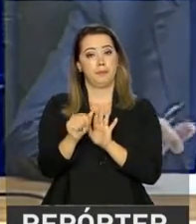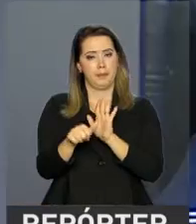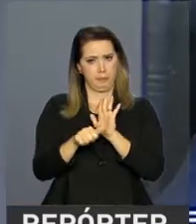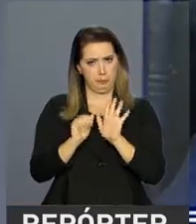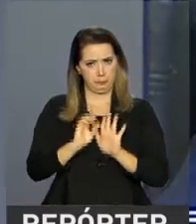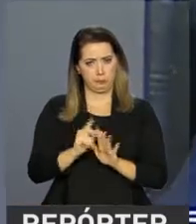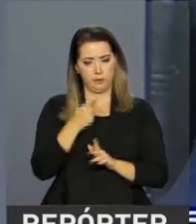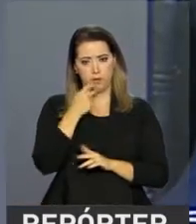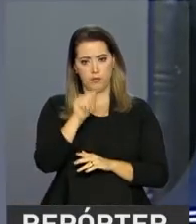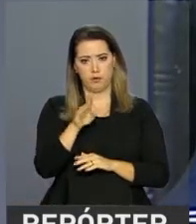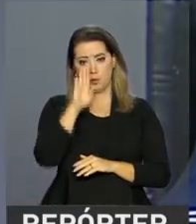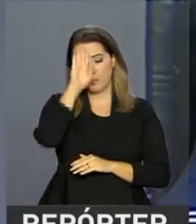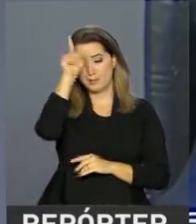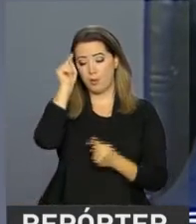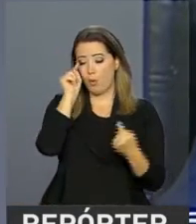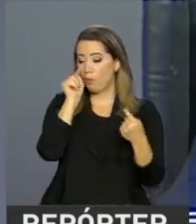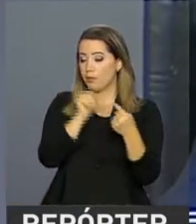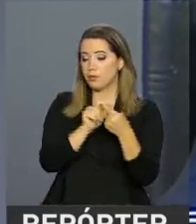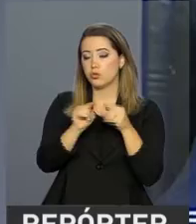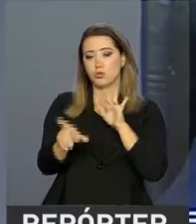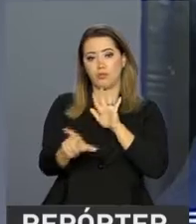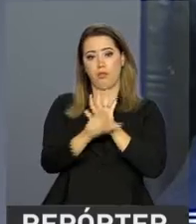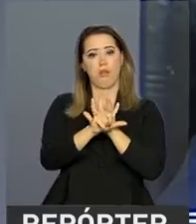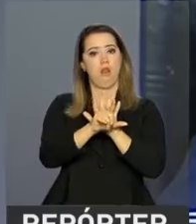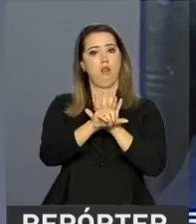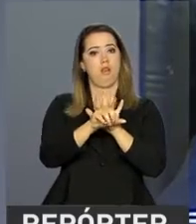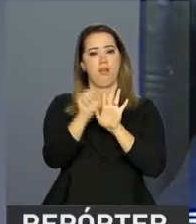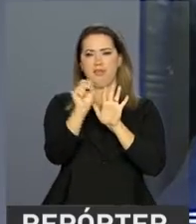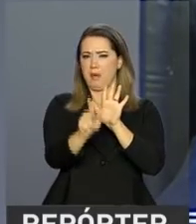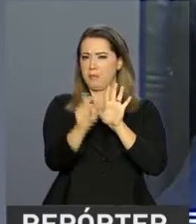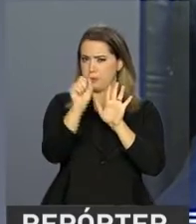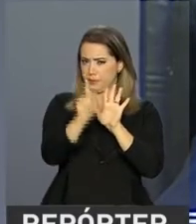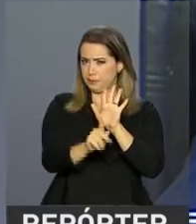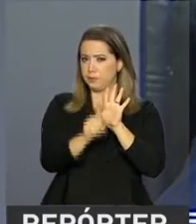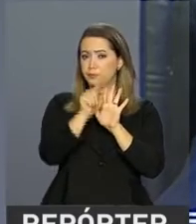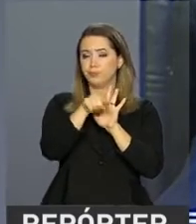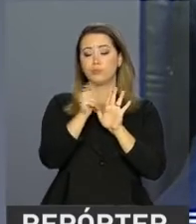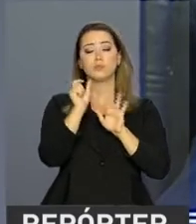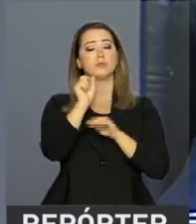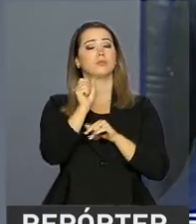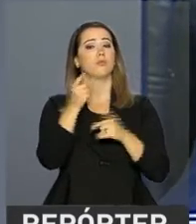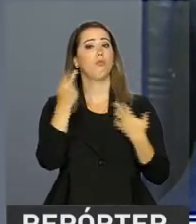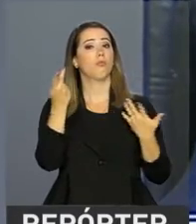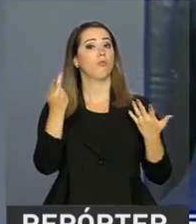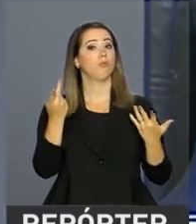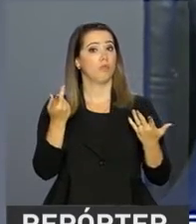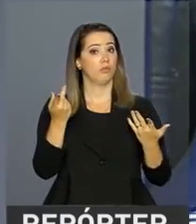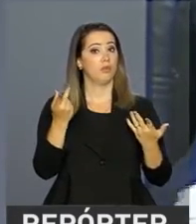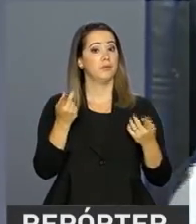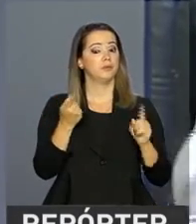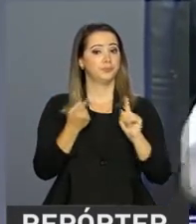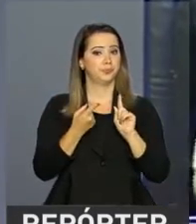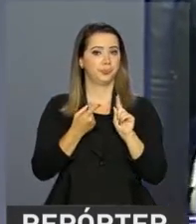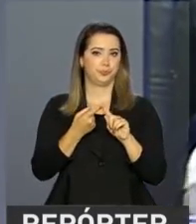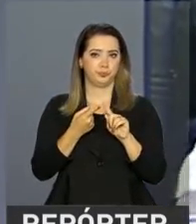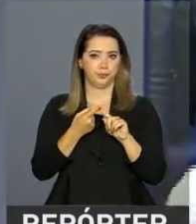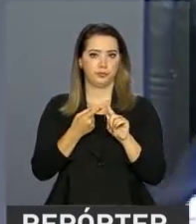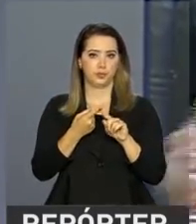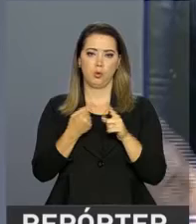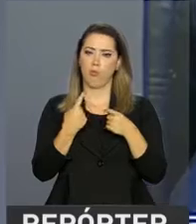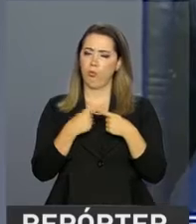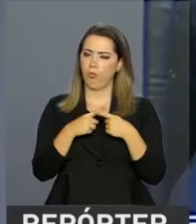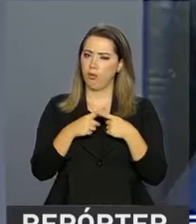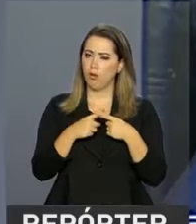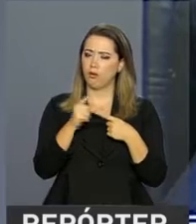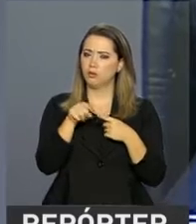prioridade a alma da providência estou a cua primeiro lugar o fato de que a volta à presidência